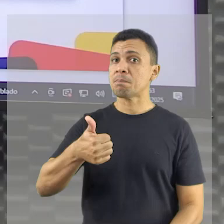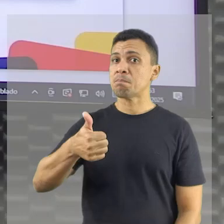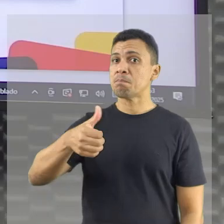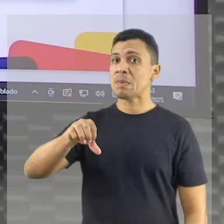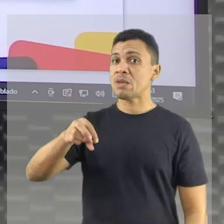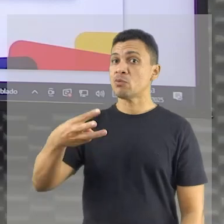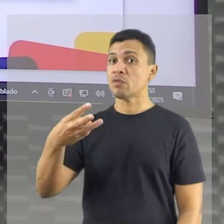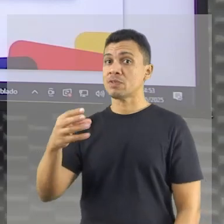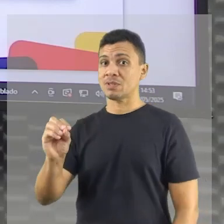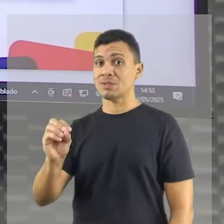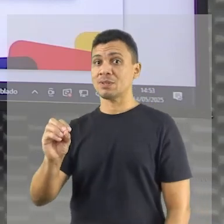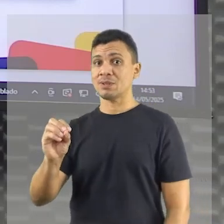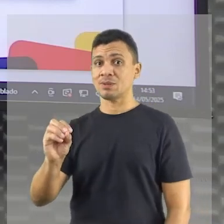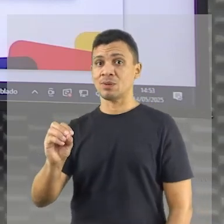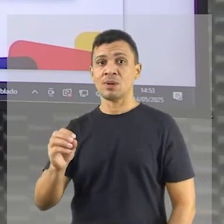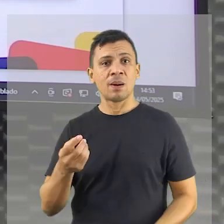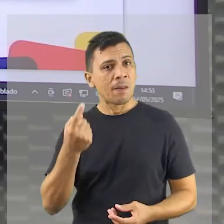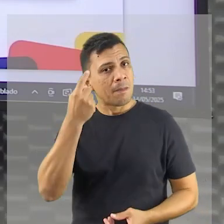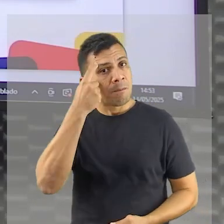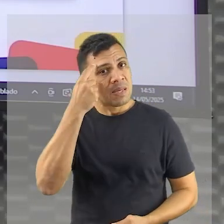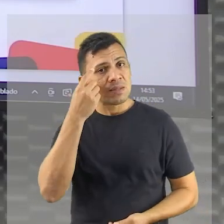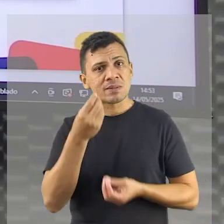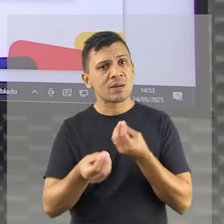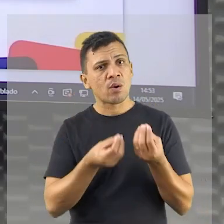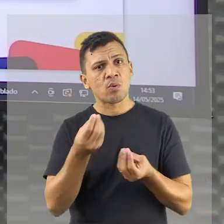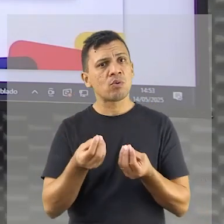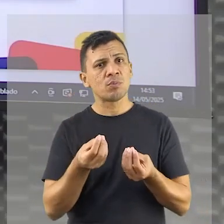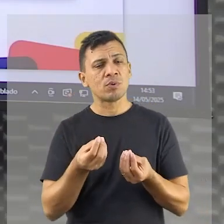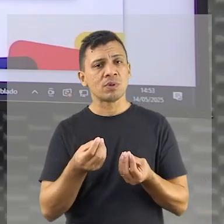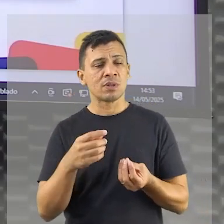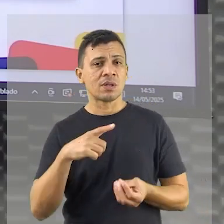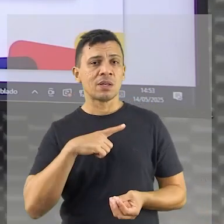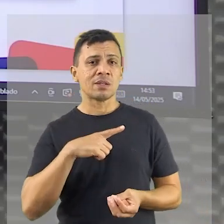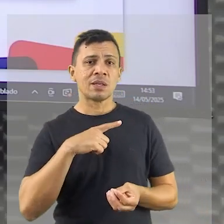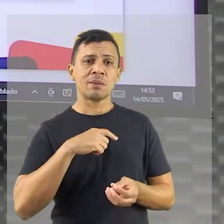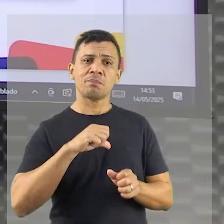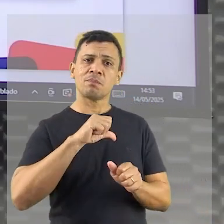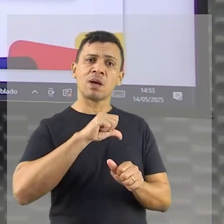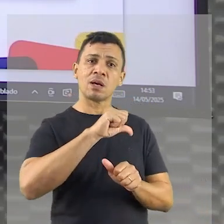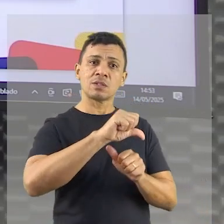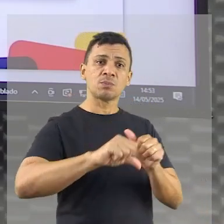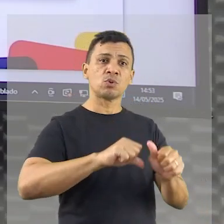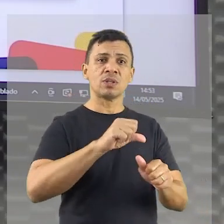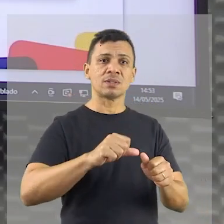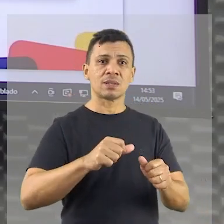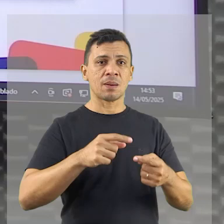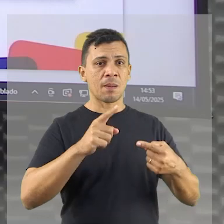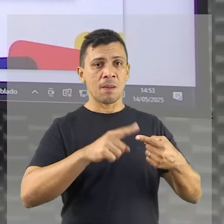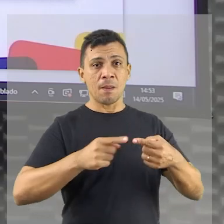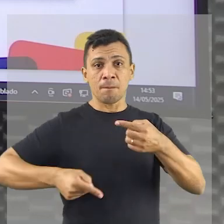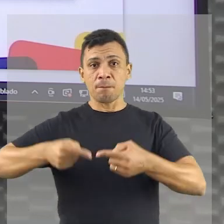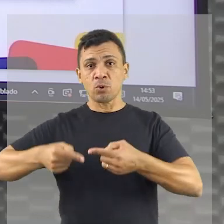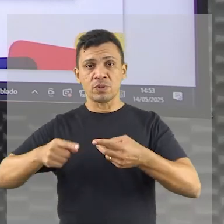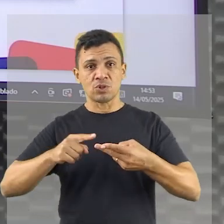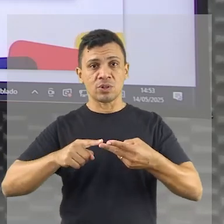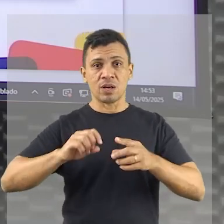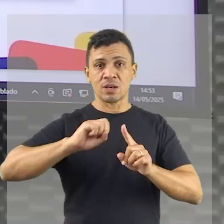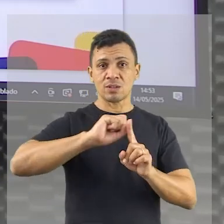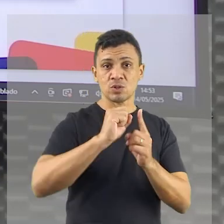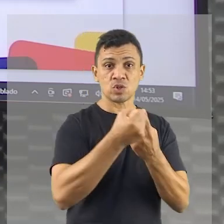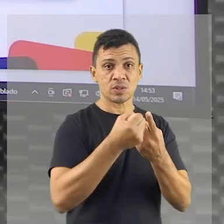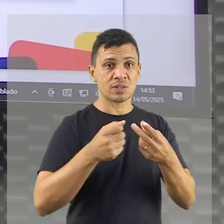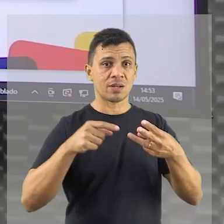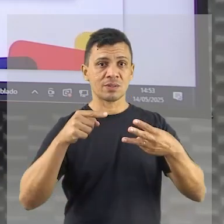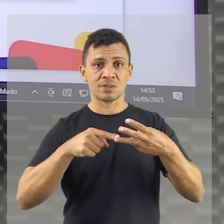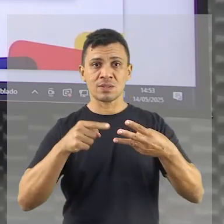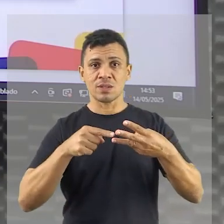maior entre os professores e entre os intelectuais que tratam daquele componente, que tratam daquele conteúdo. Às vezes tem a